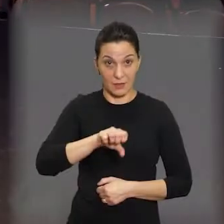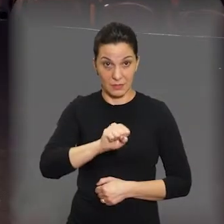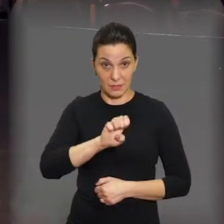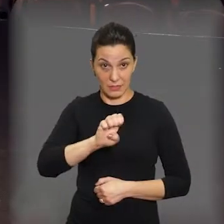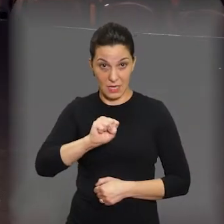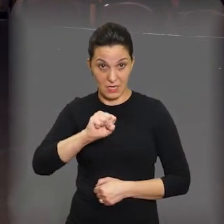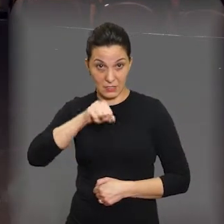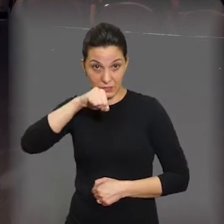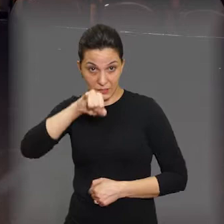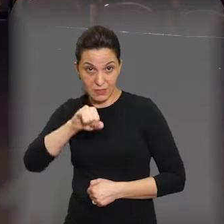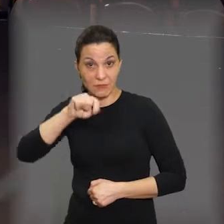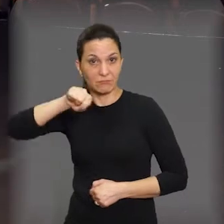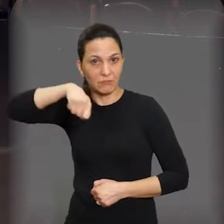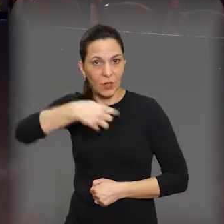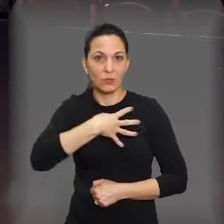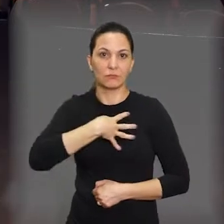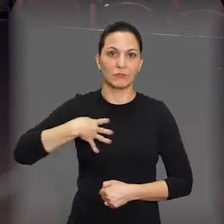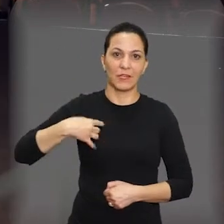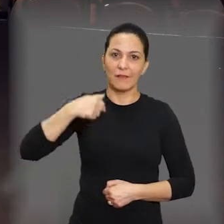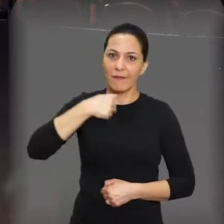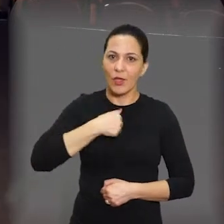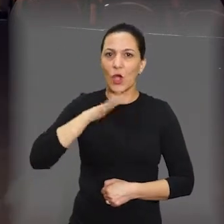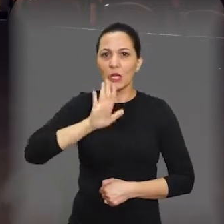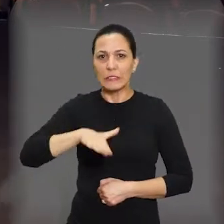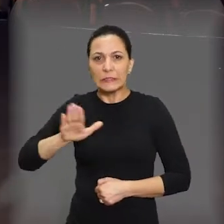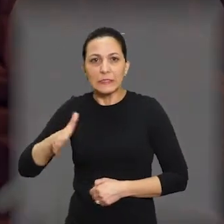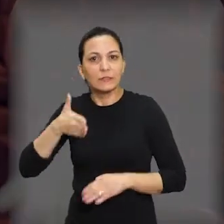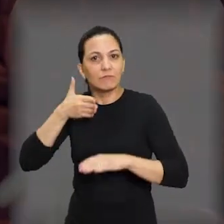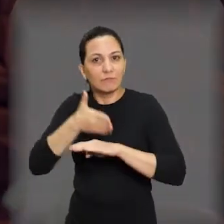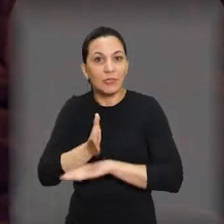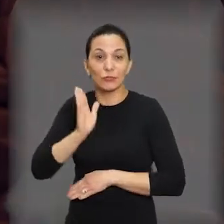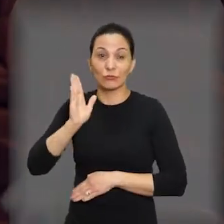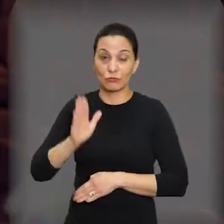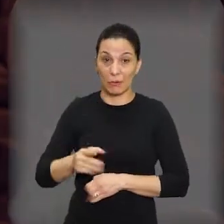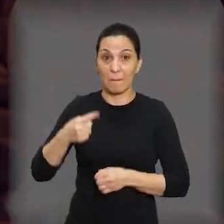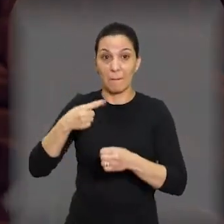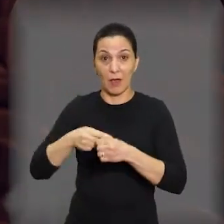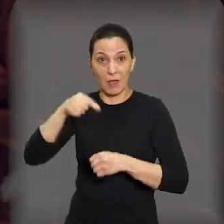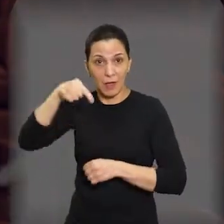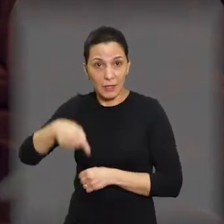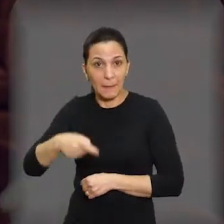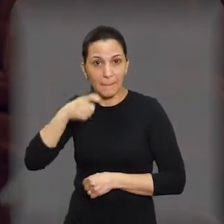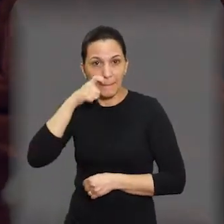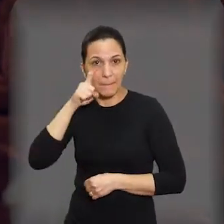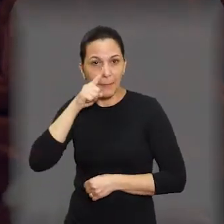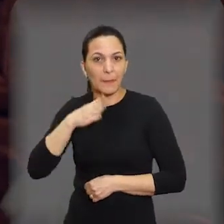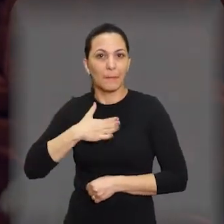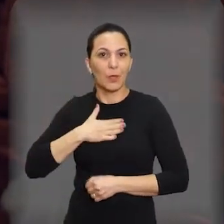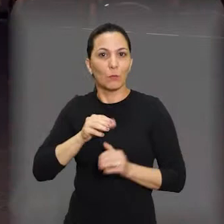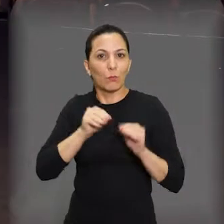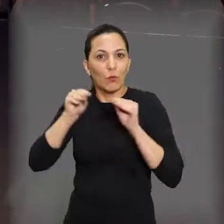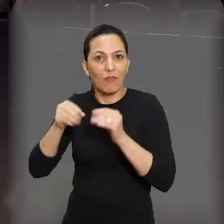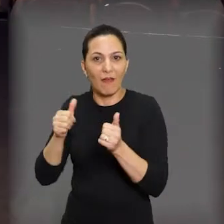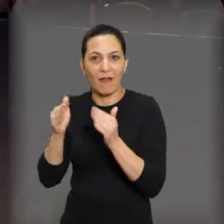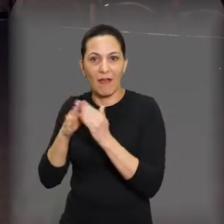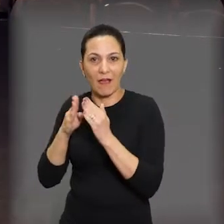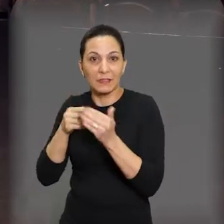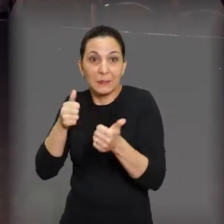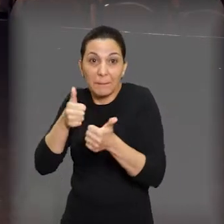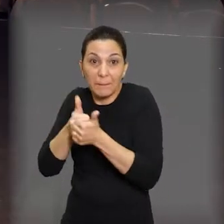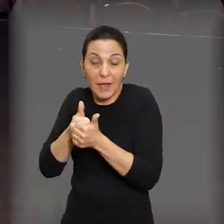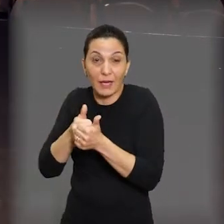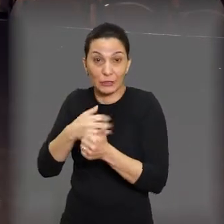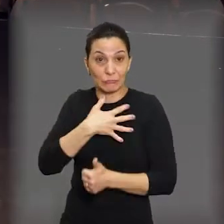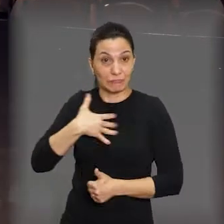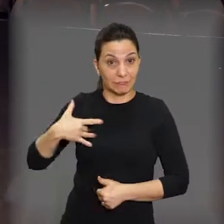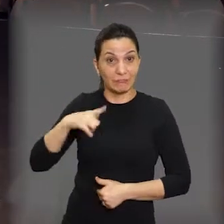Eu muito novo, eu frequentava o SESI, eu mudei aqui para essa região com meus pais, morava muito próximo daqui. Um dia eu vim numa palestra